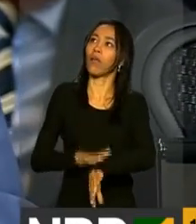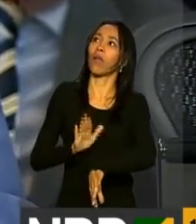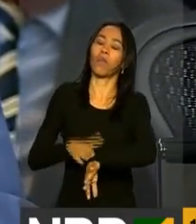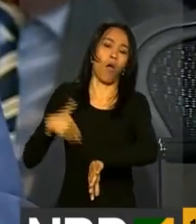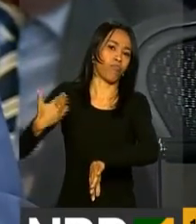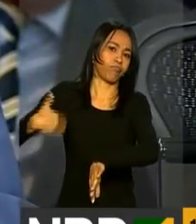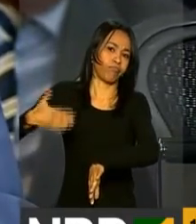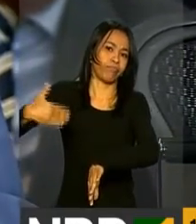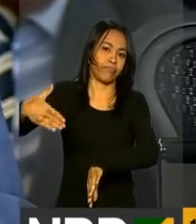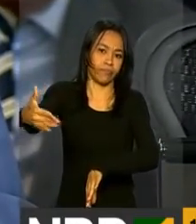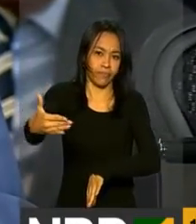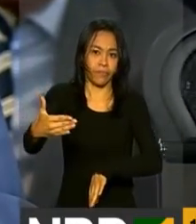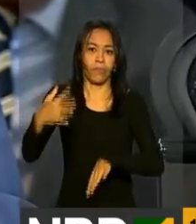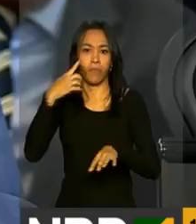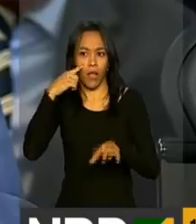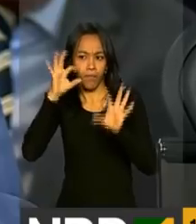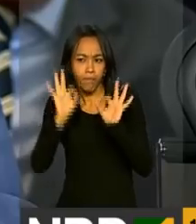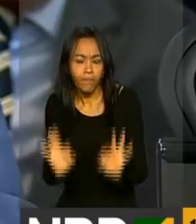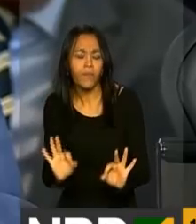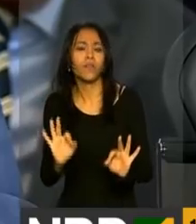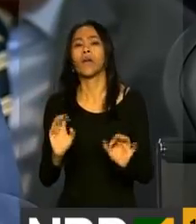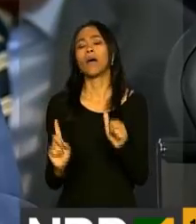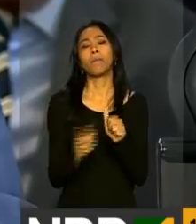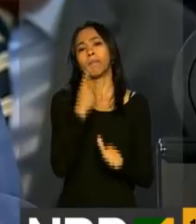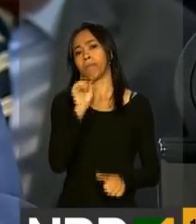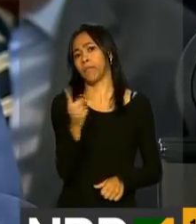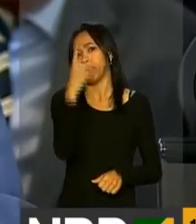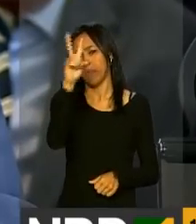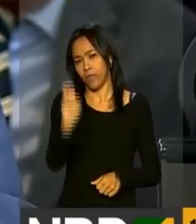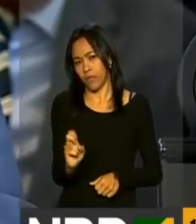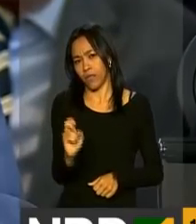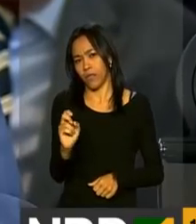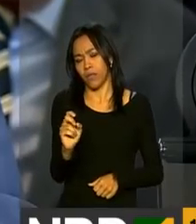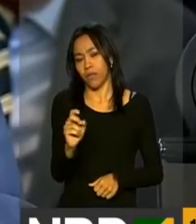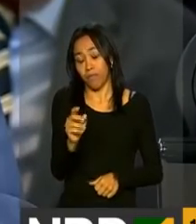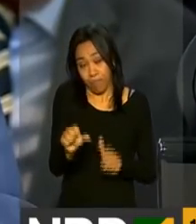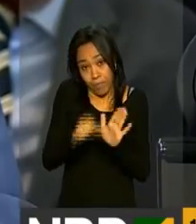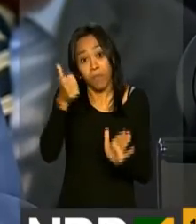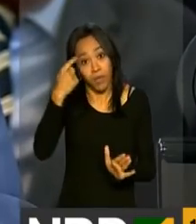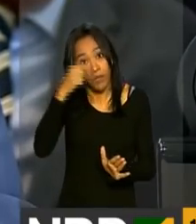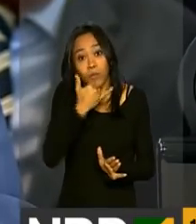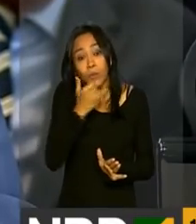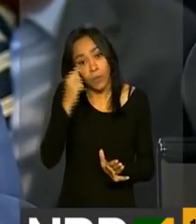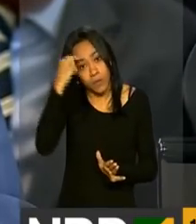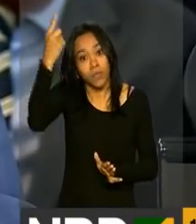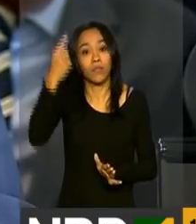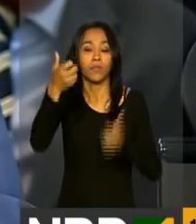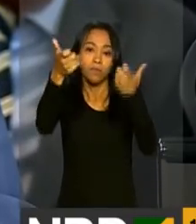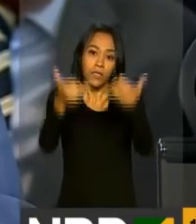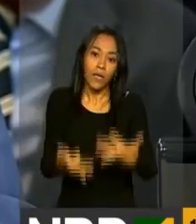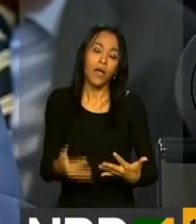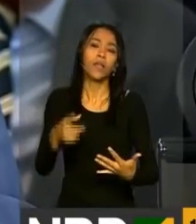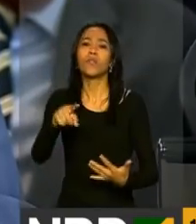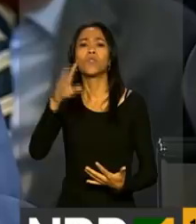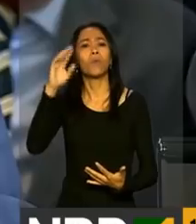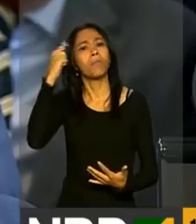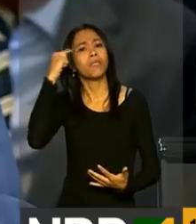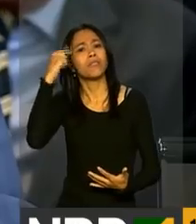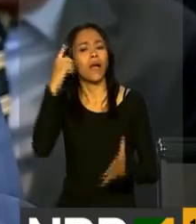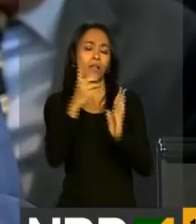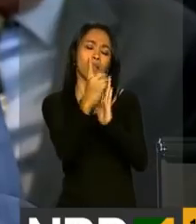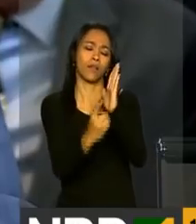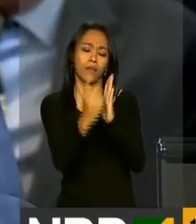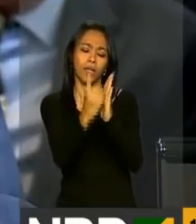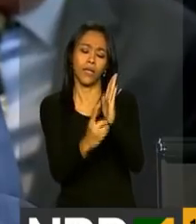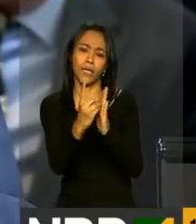então a primeira idéia que eu quero expressar é a seguinte não vamos imaginar que um simples decreto de intervenção